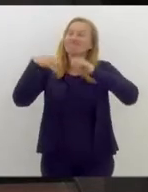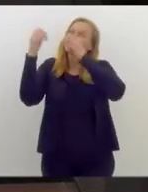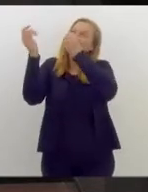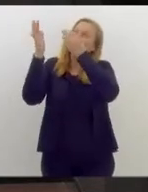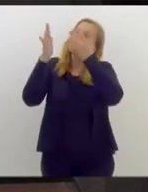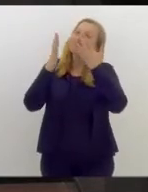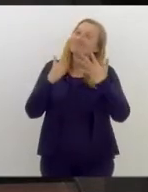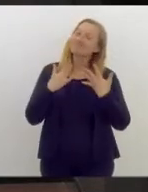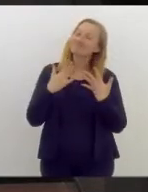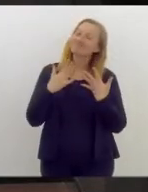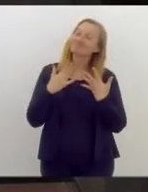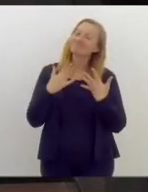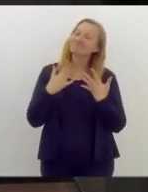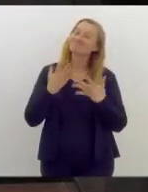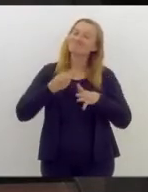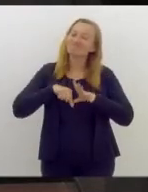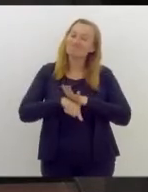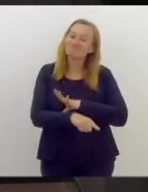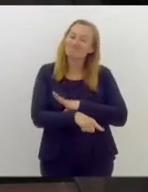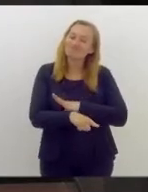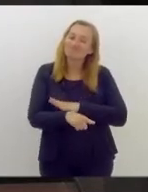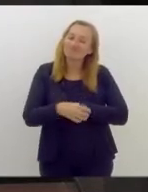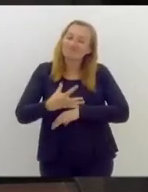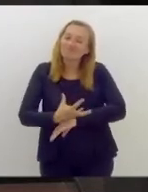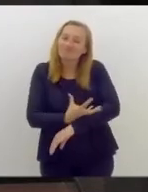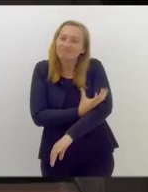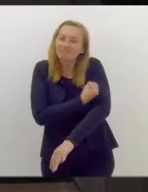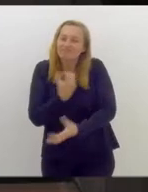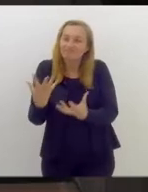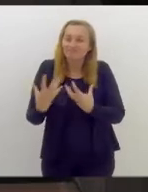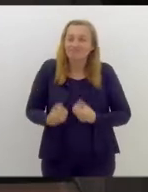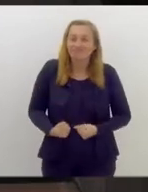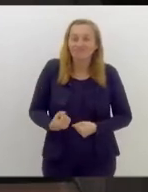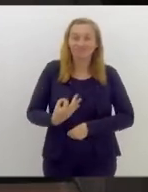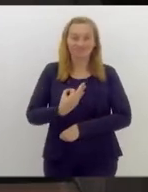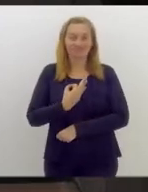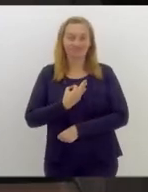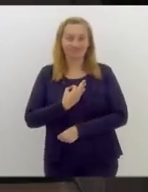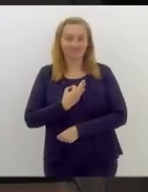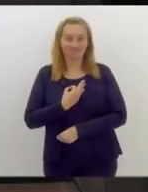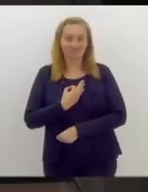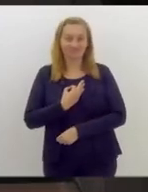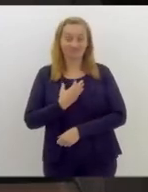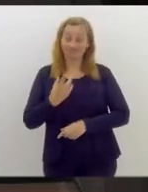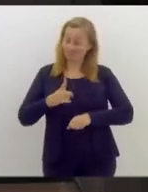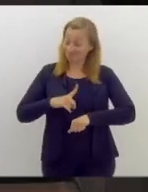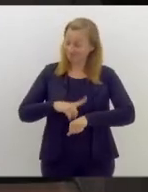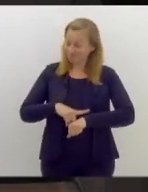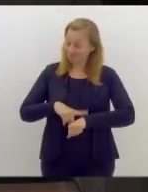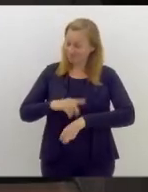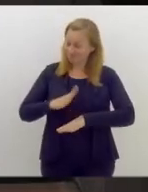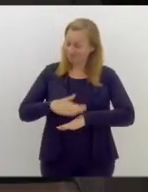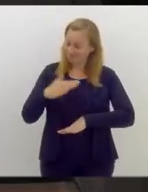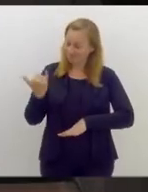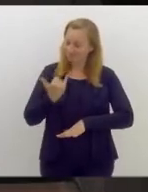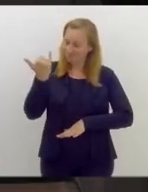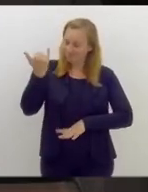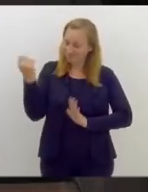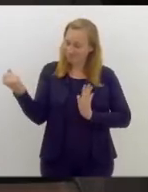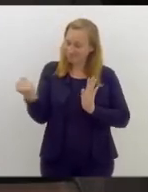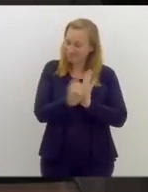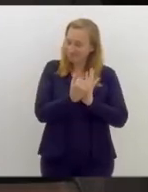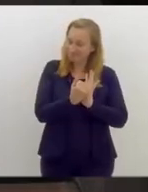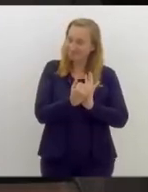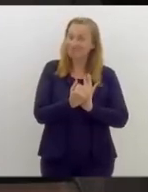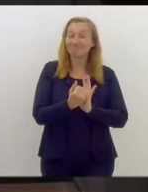e profundamente emocionado por receber esta honraria. Considero esse momento um dos mais importantes, marcantes